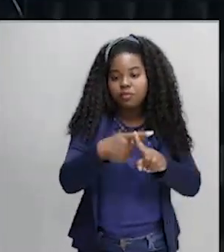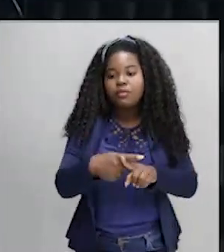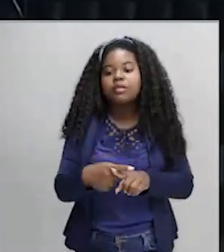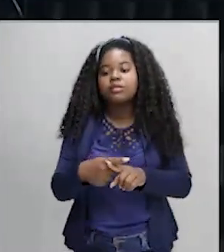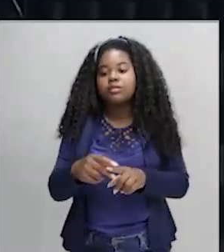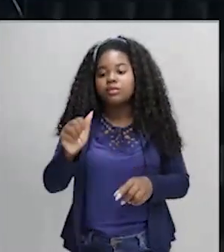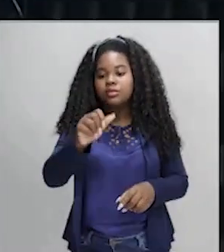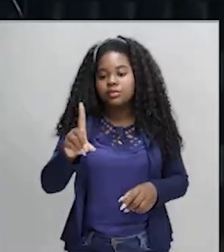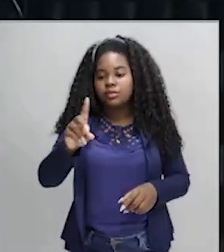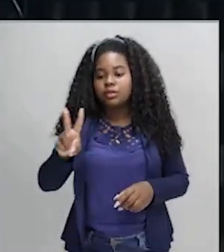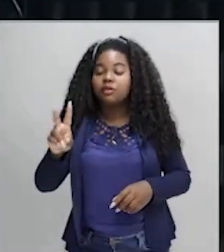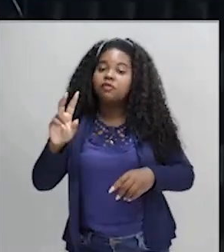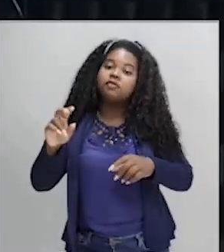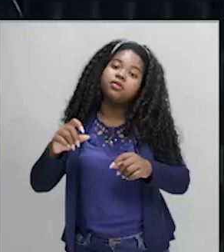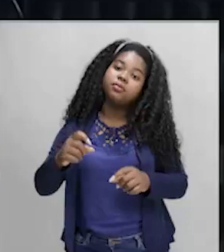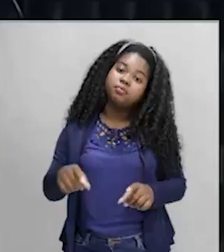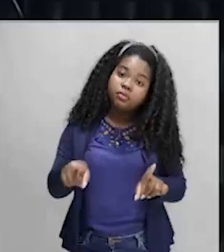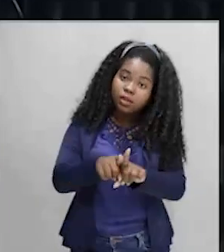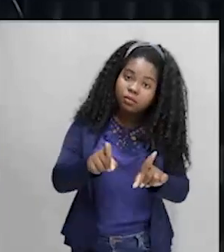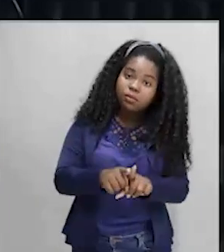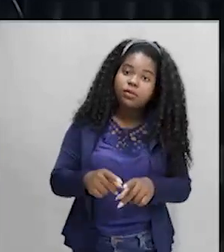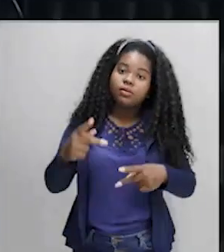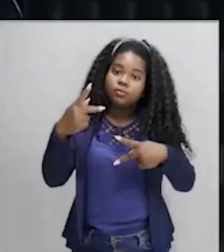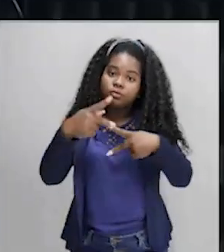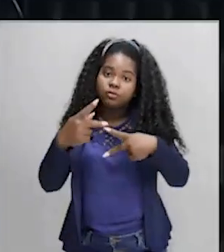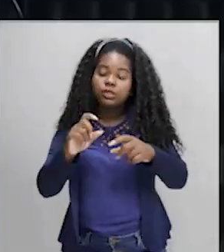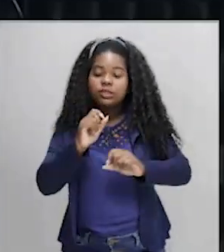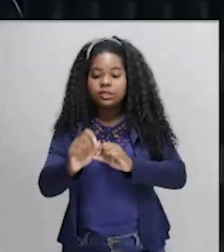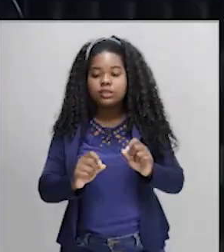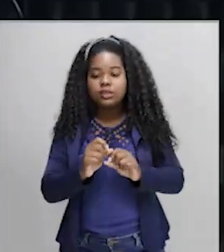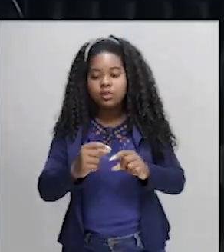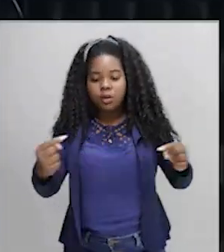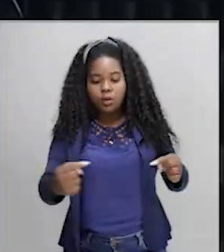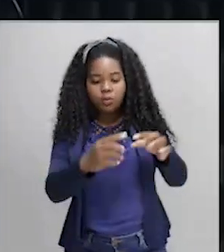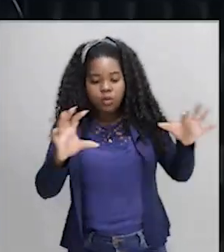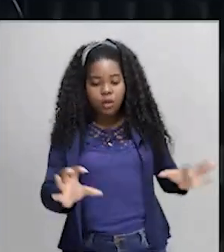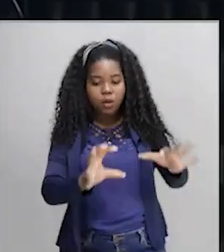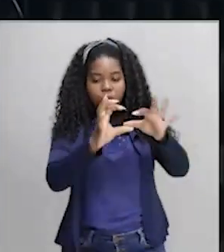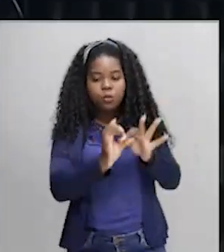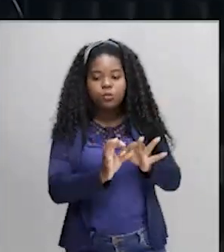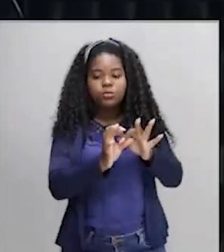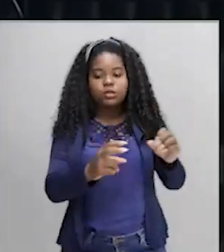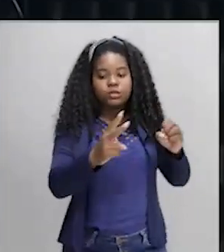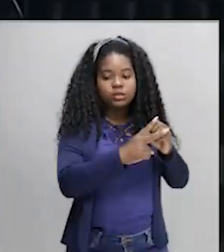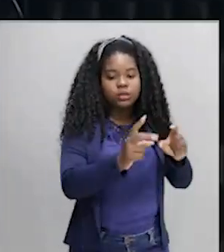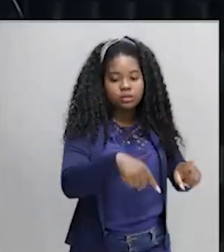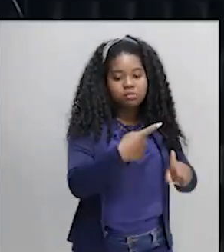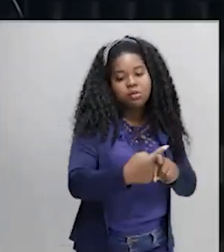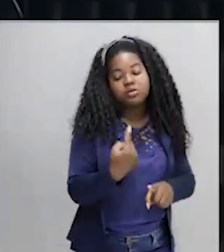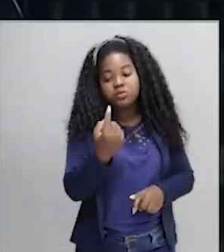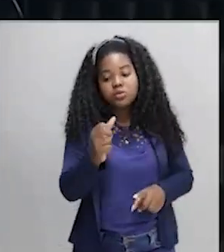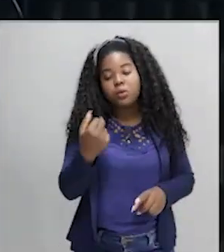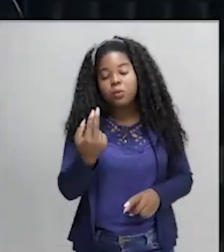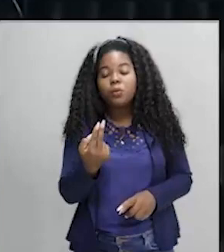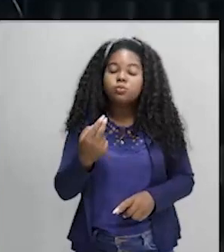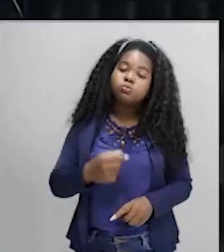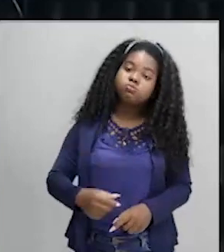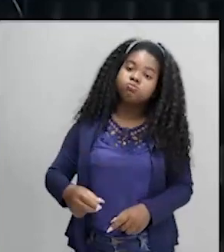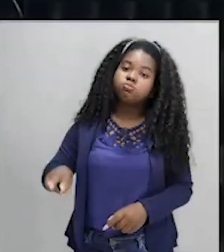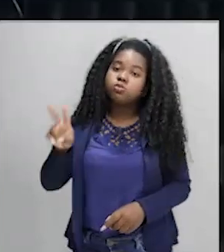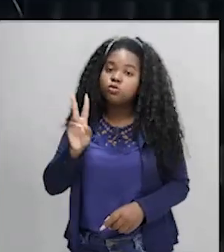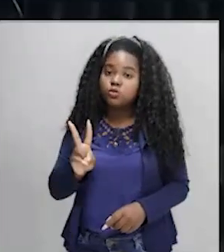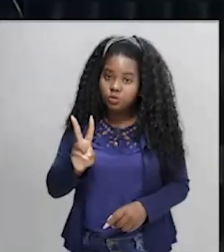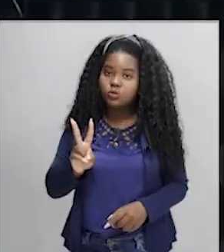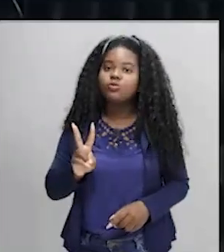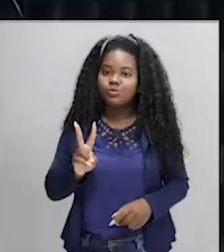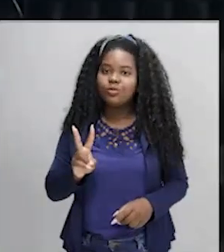preposição. Então, verbos frasais é a combinação de um verbo e mais um ou dois elementos. E